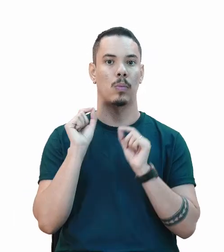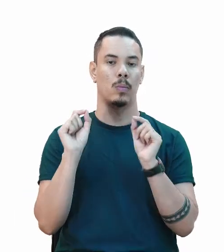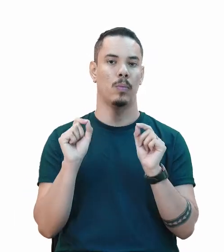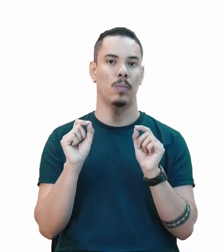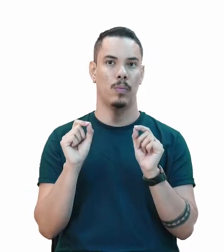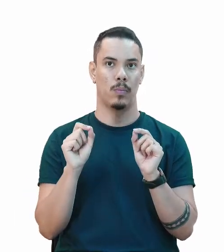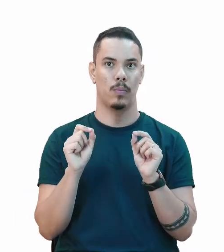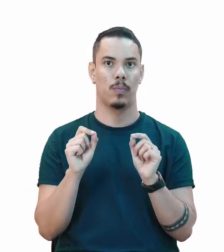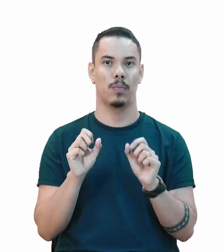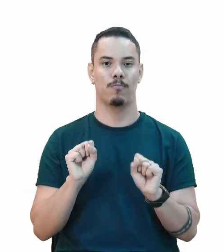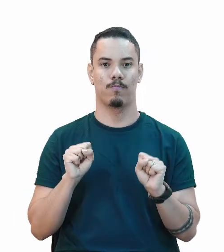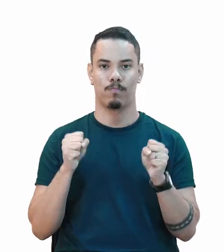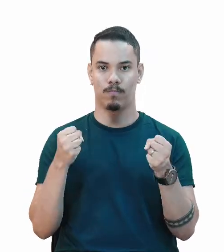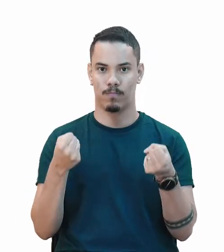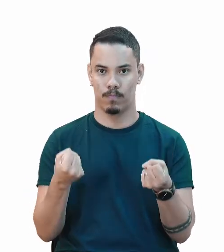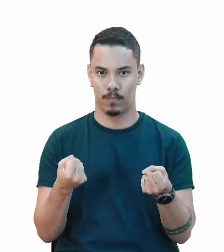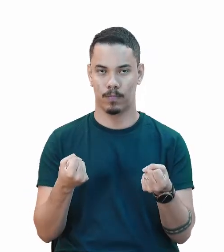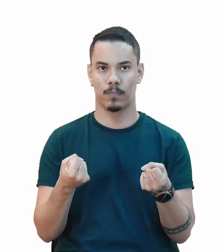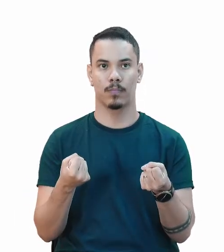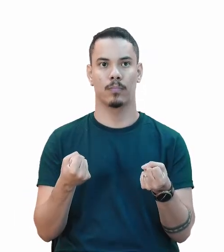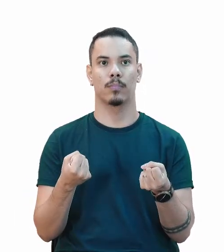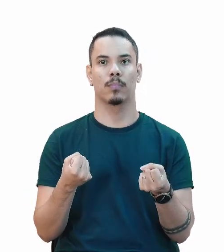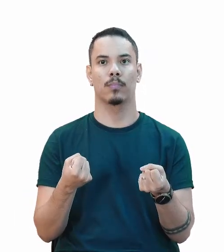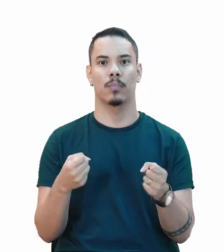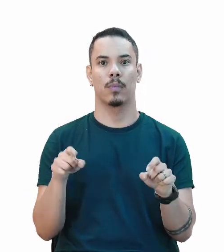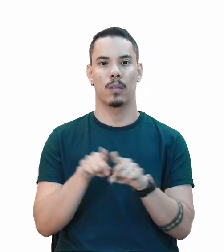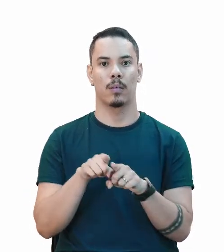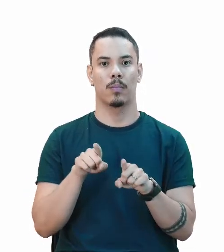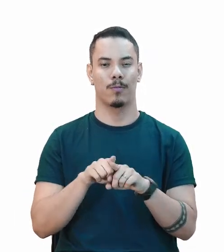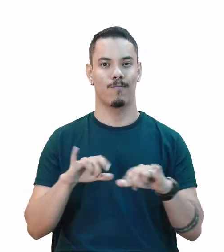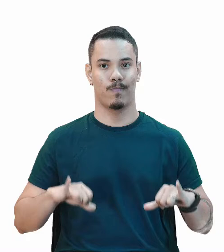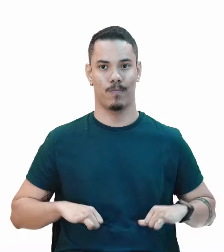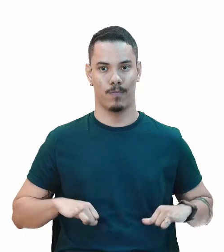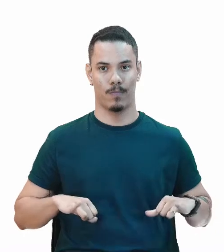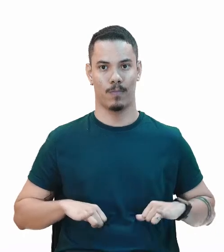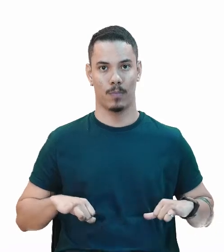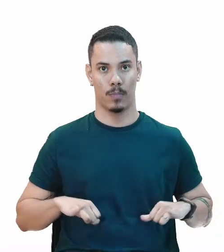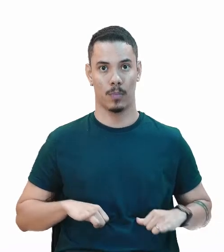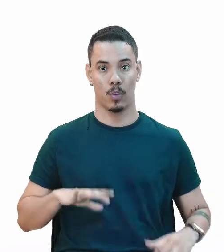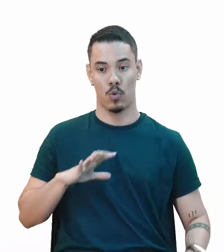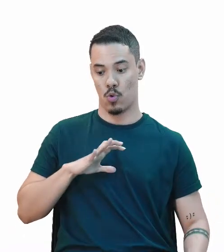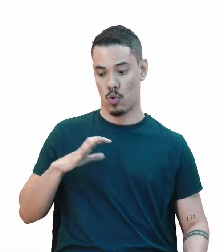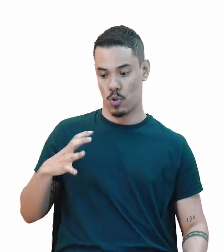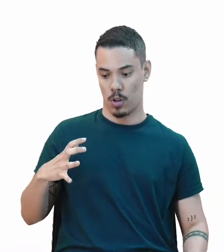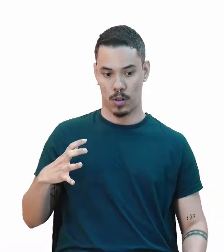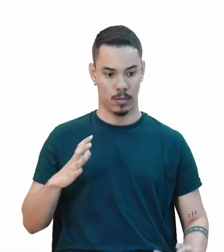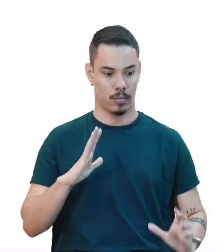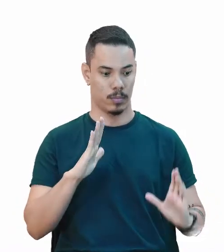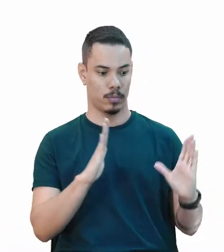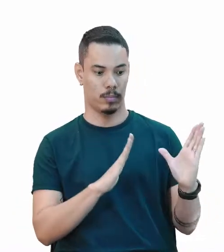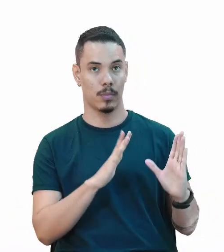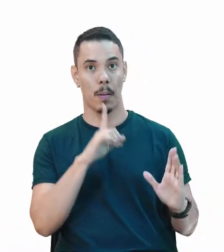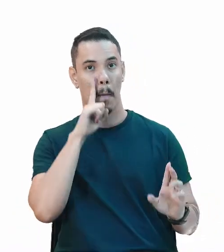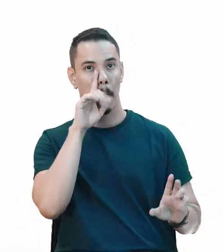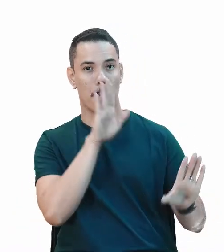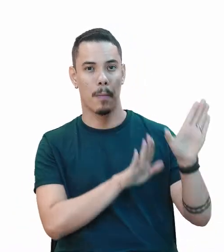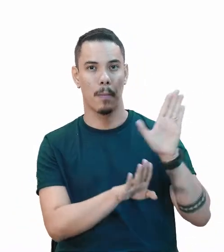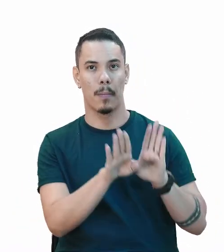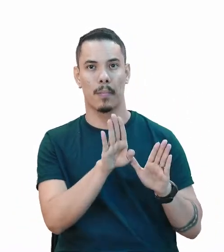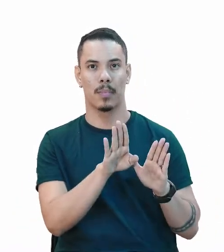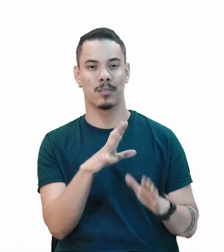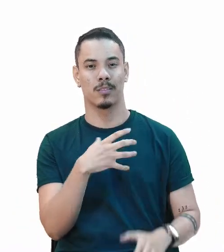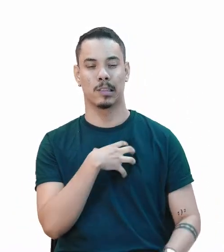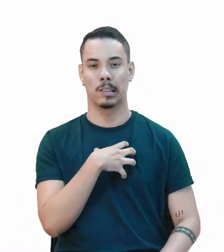a resistência ante o sofrimento, a coragem ante um perigo, a